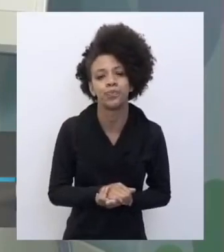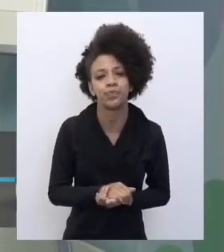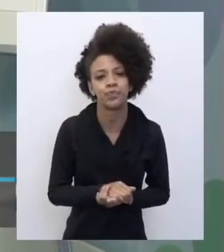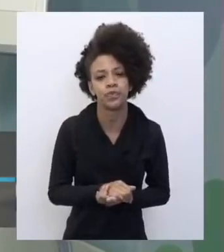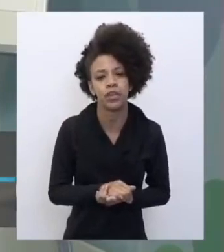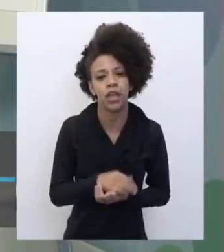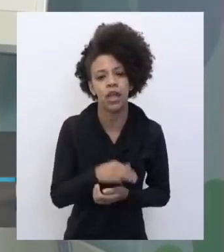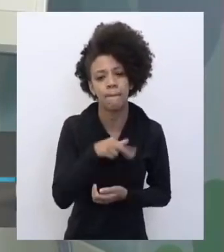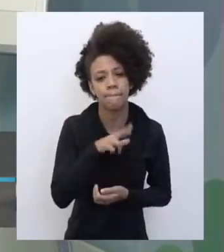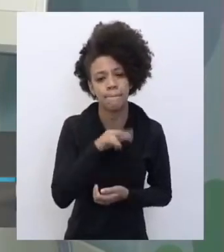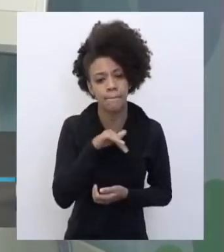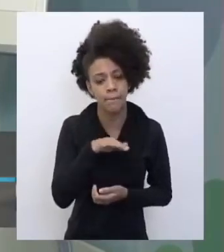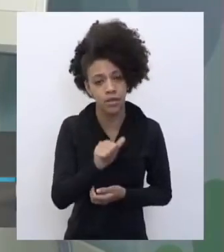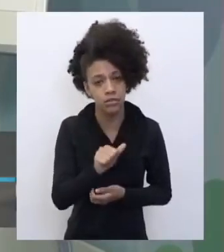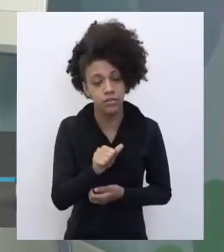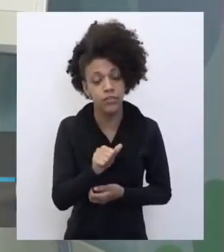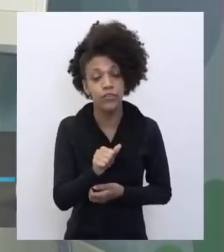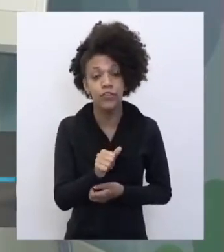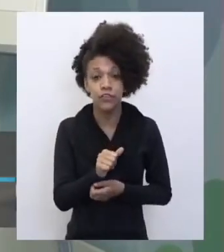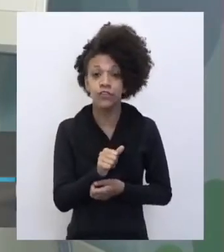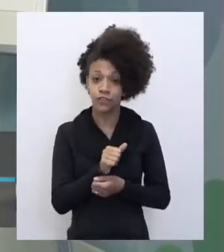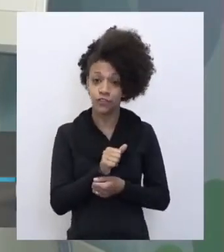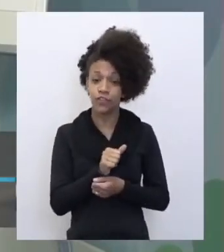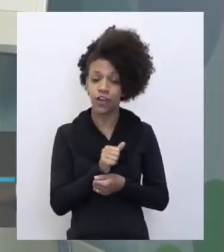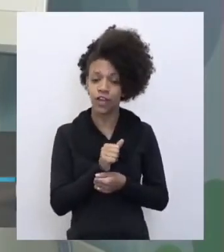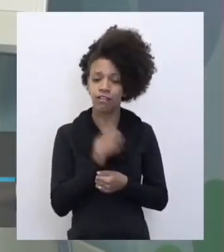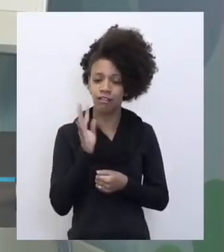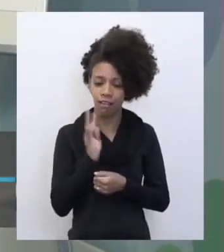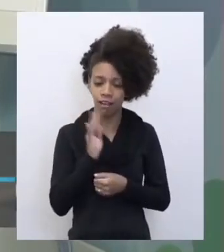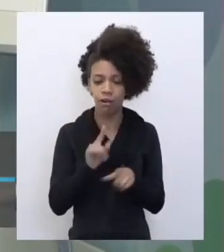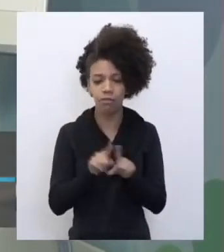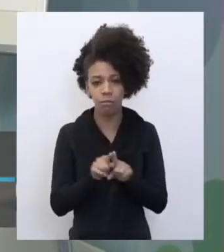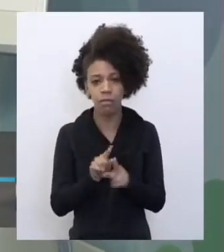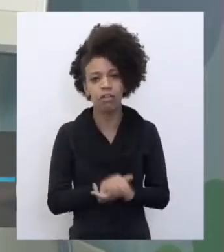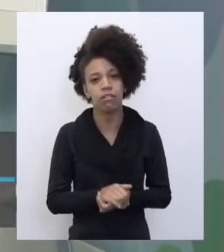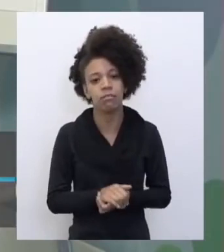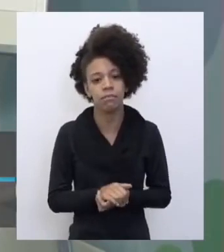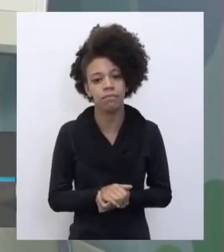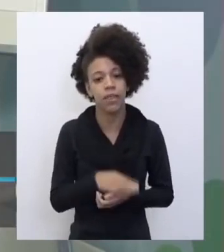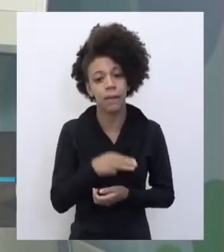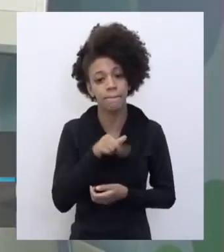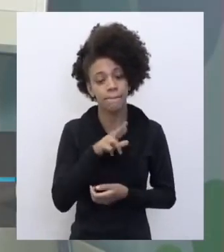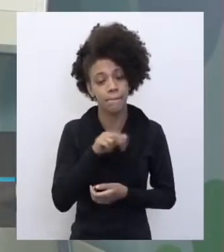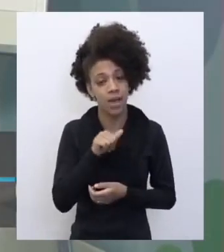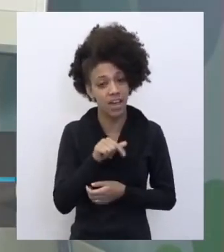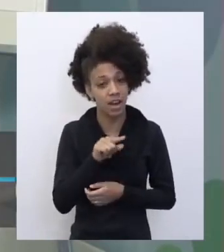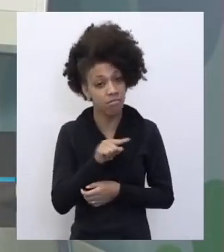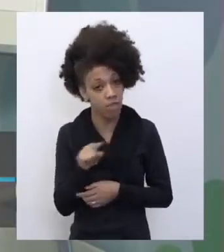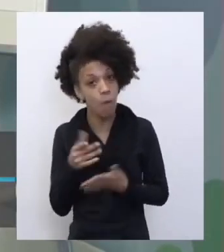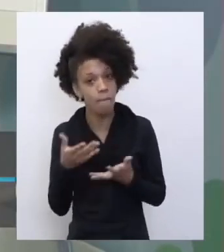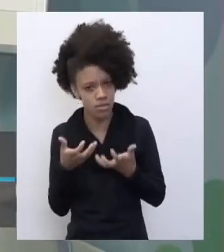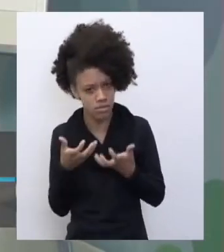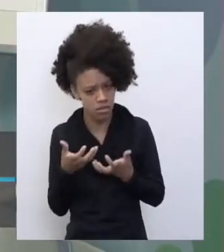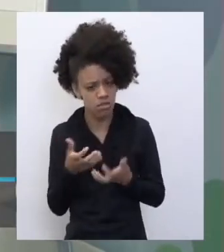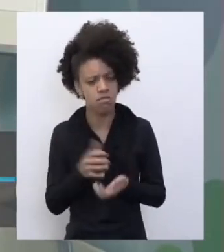A Maria Luísa disse que foi muito divertido. A Amara disse que não, mas gostaria.